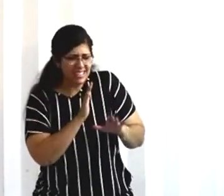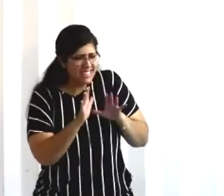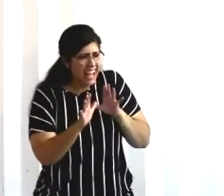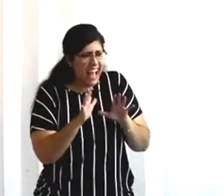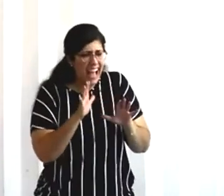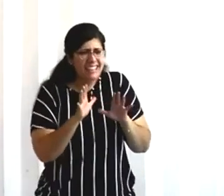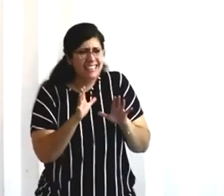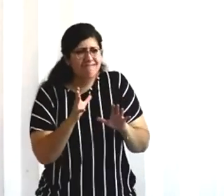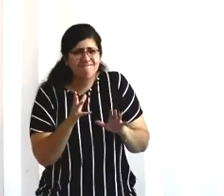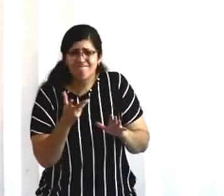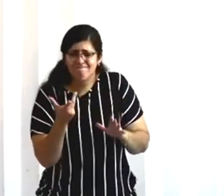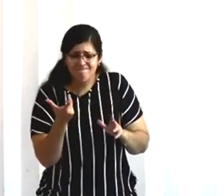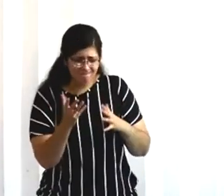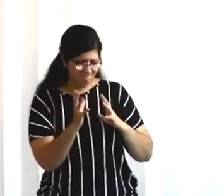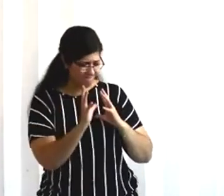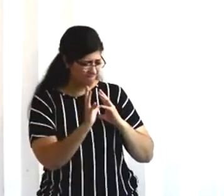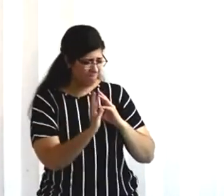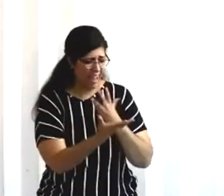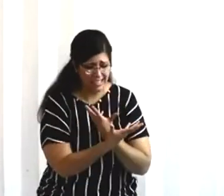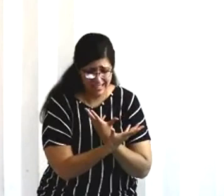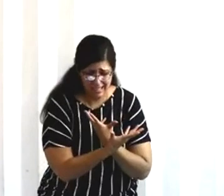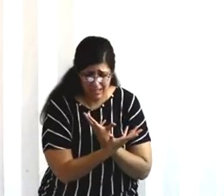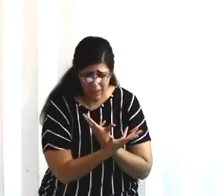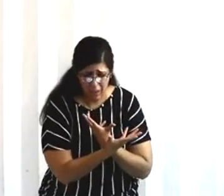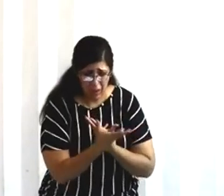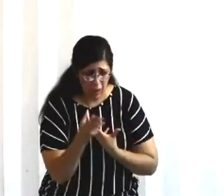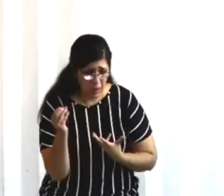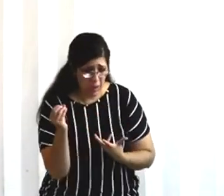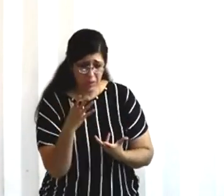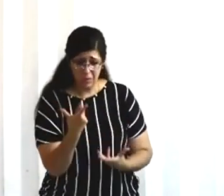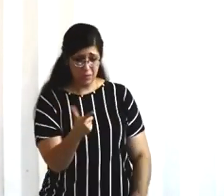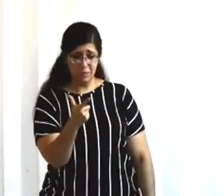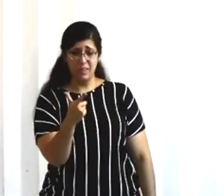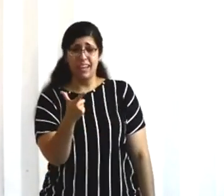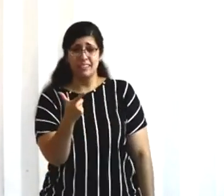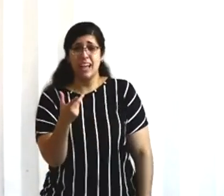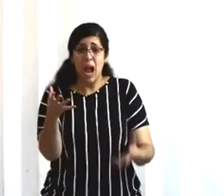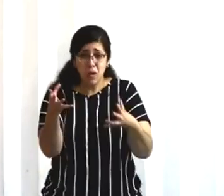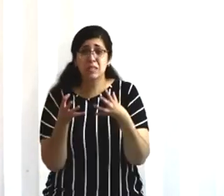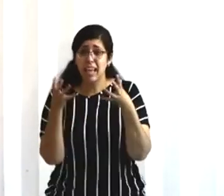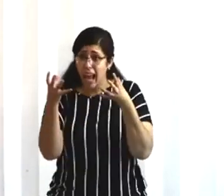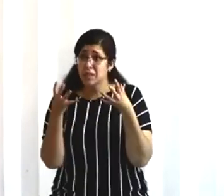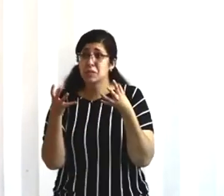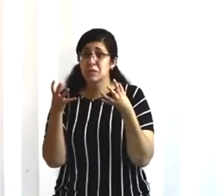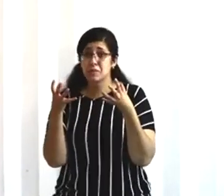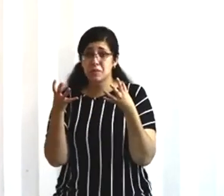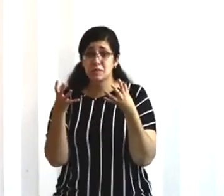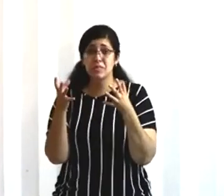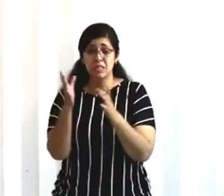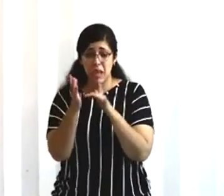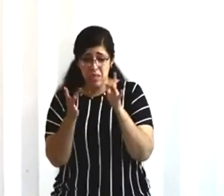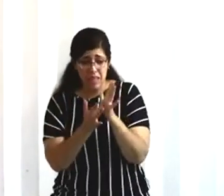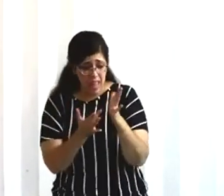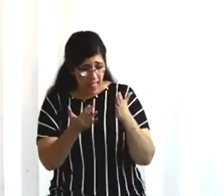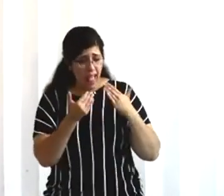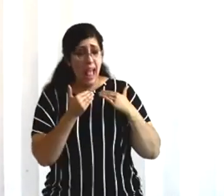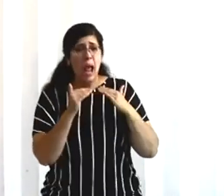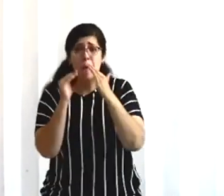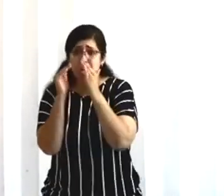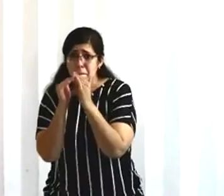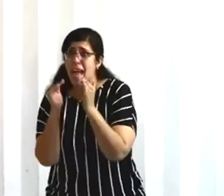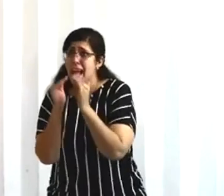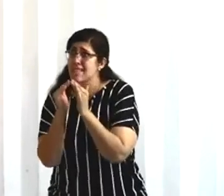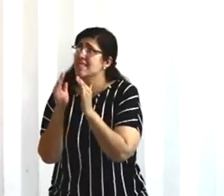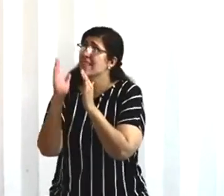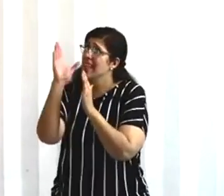essa luz, criança, se no teu coração você ainda não tem Jesus, ore, peça